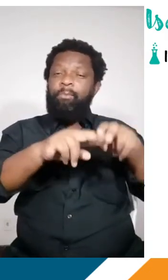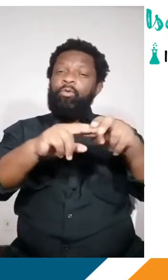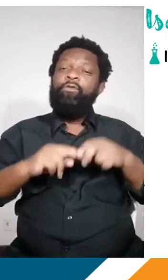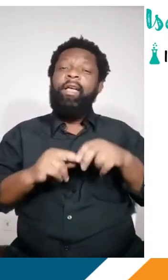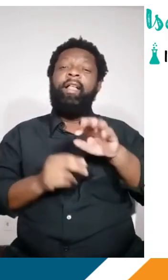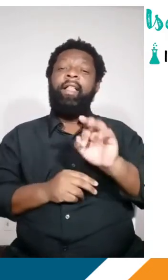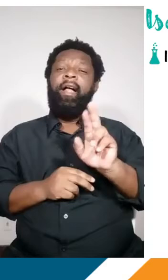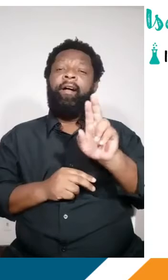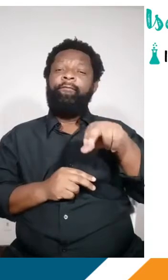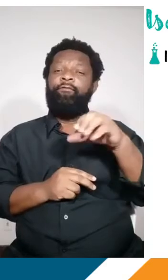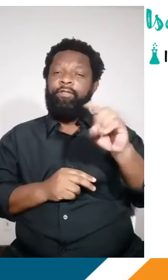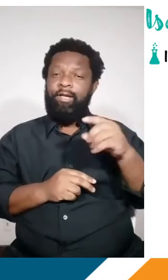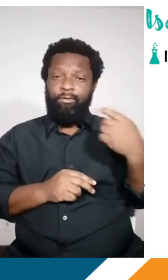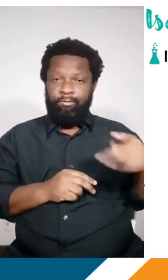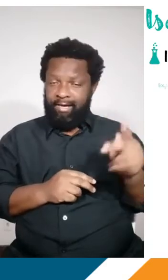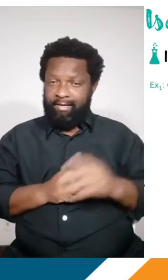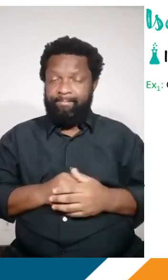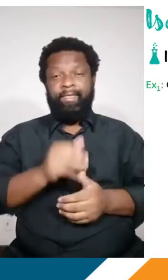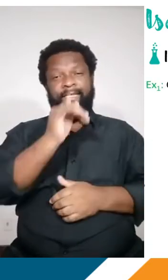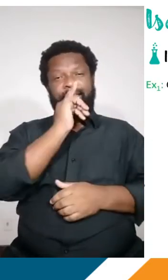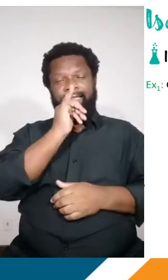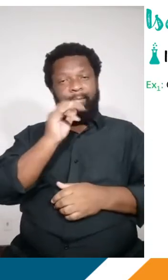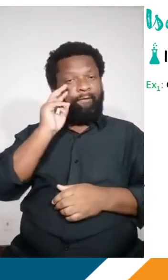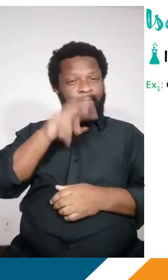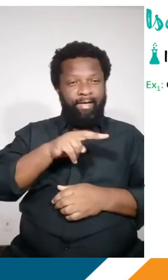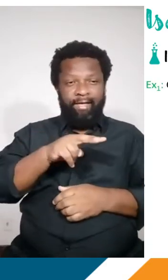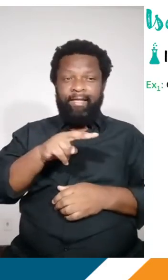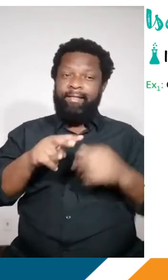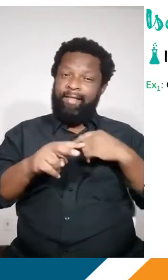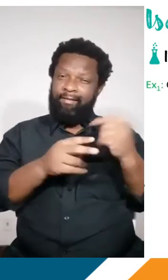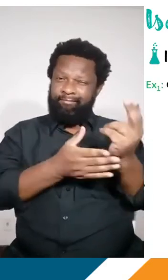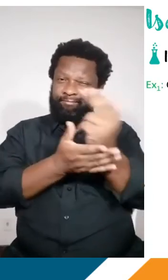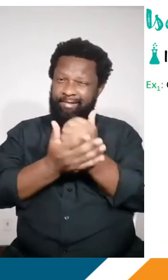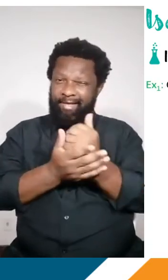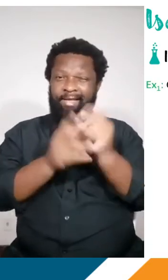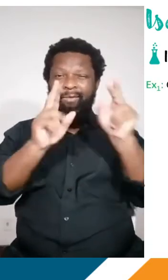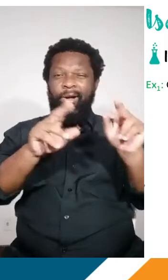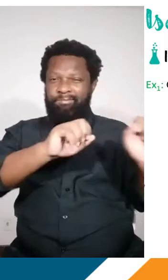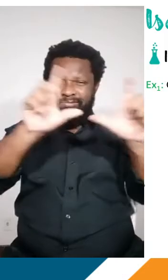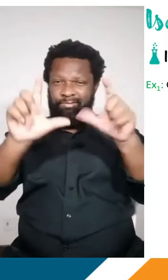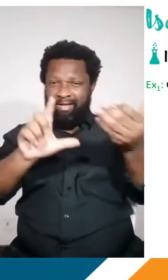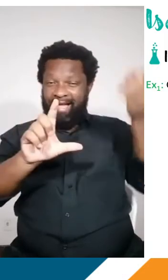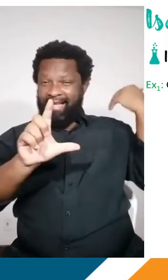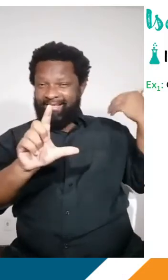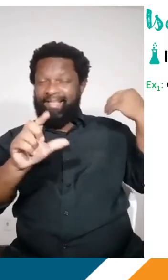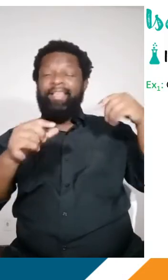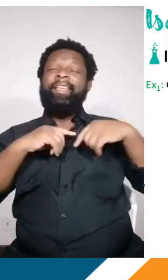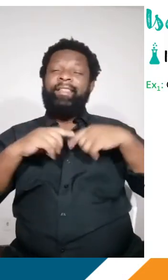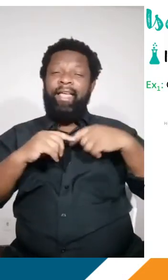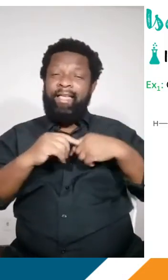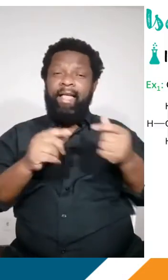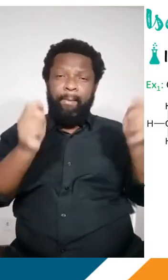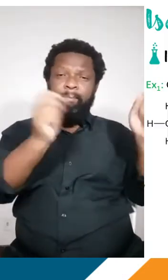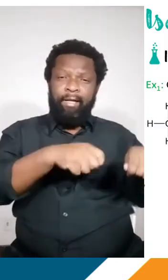pela função orgânica. Vou te dar aqui um exemplo. Repara que eu puxei justamente aquele exemplo do slide anterior. Coloquei aqui